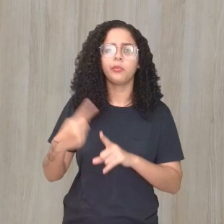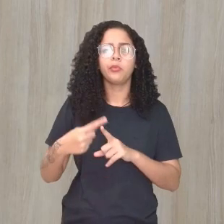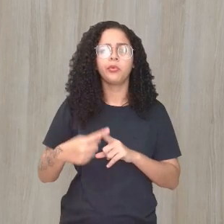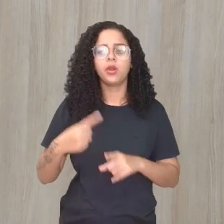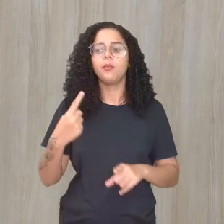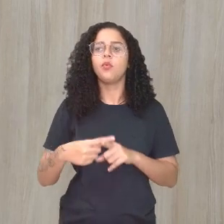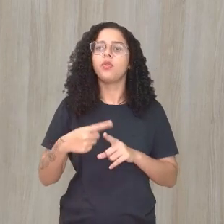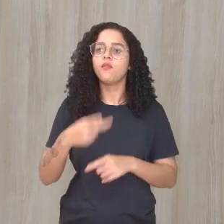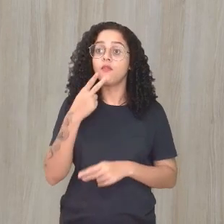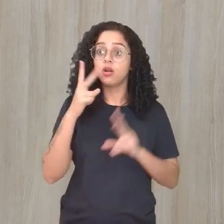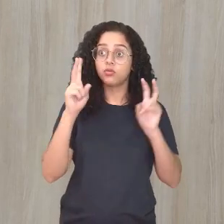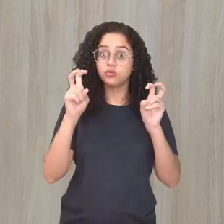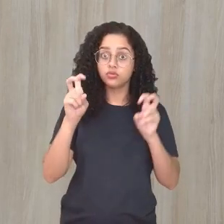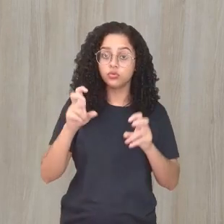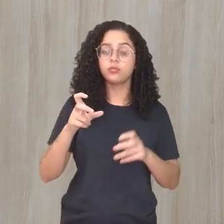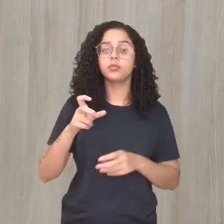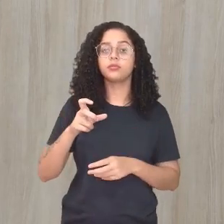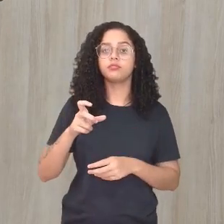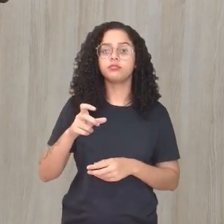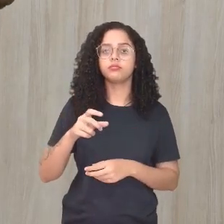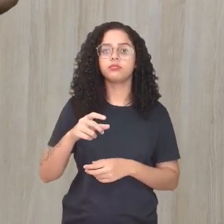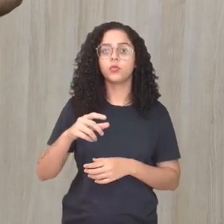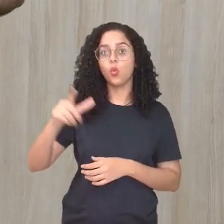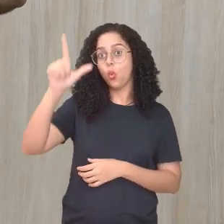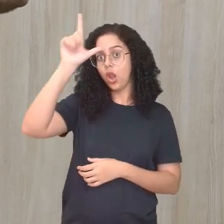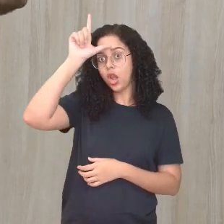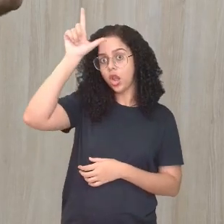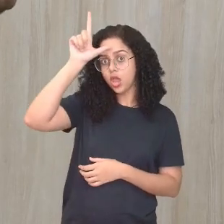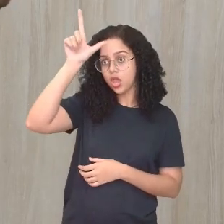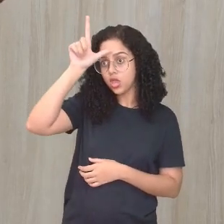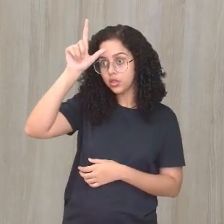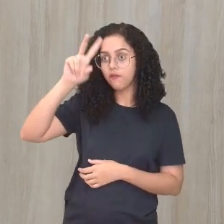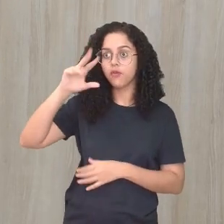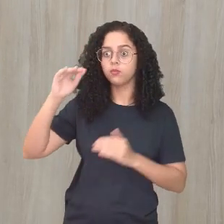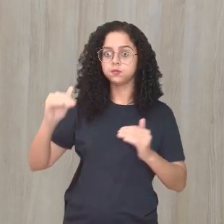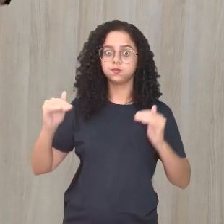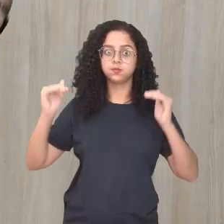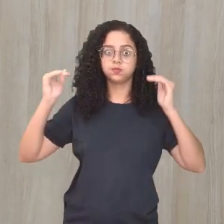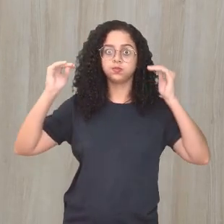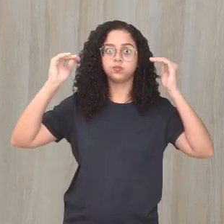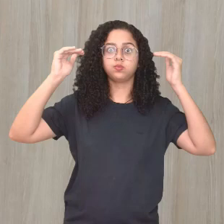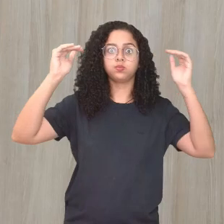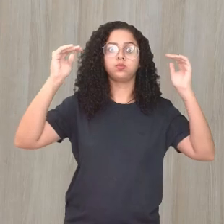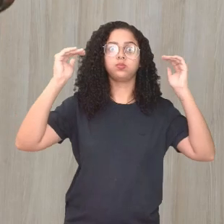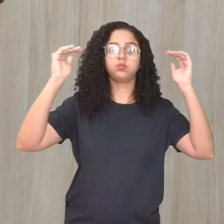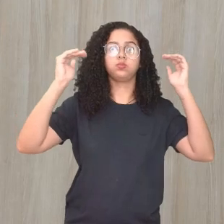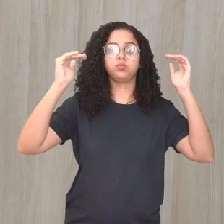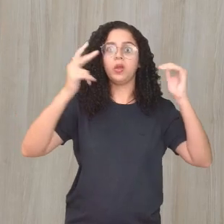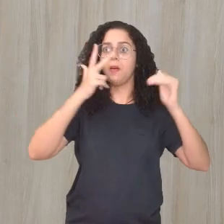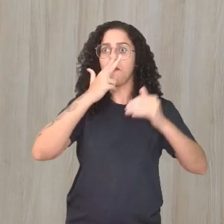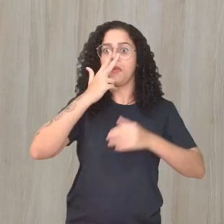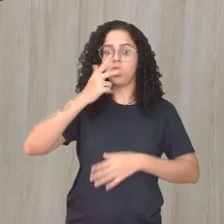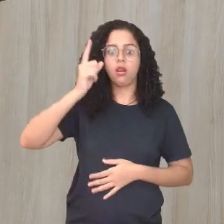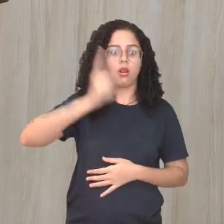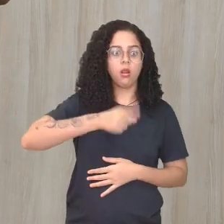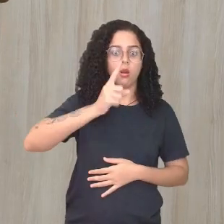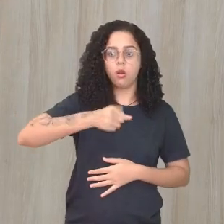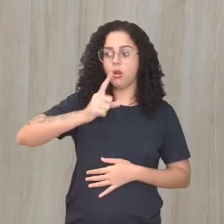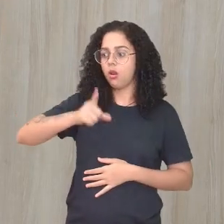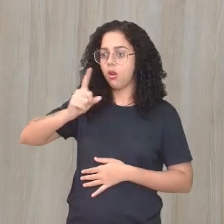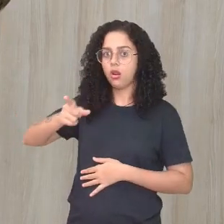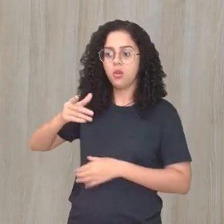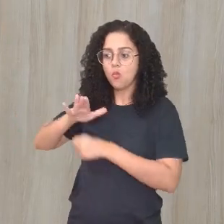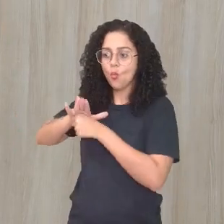gente está falando de regimes onde os líderes, né, eles vão governar de forma assim meio que ditatorial,